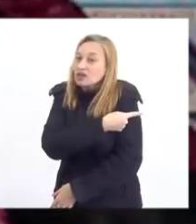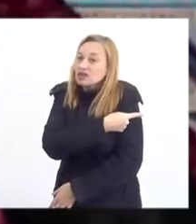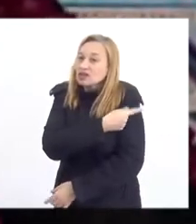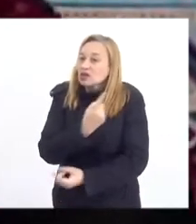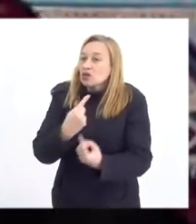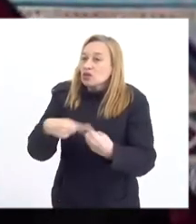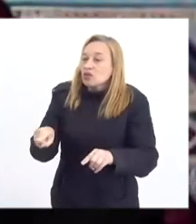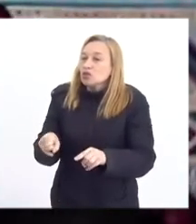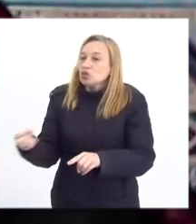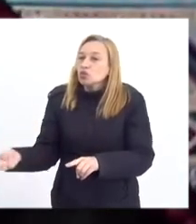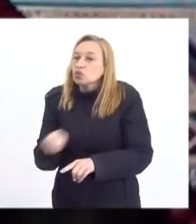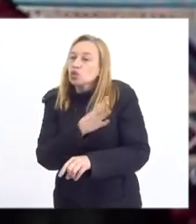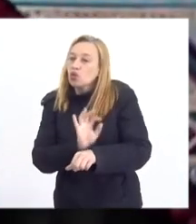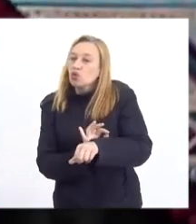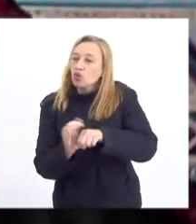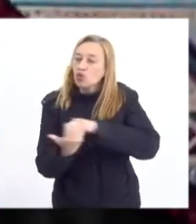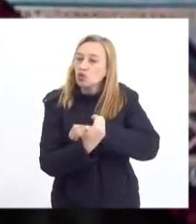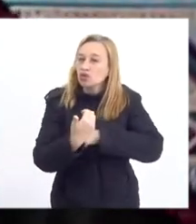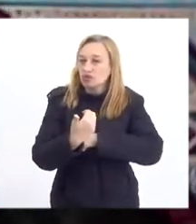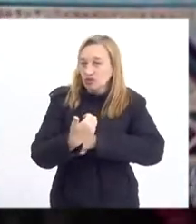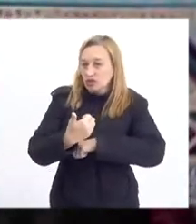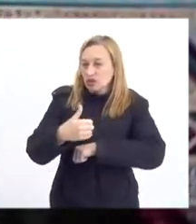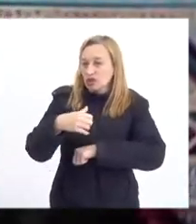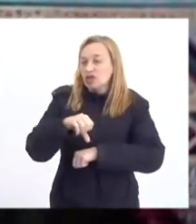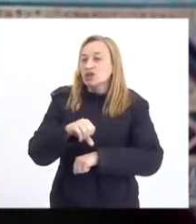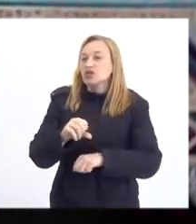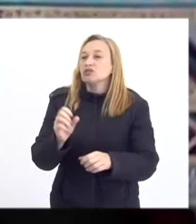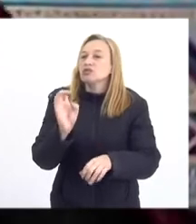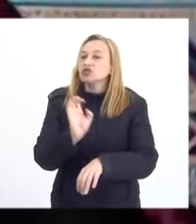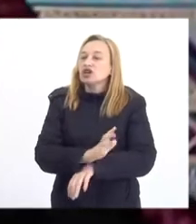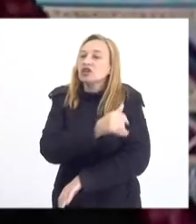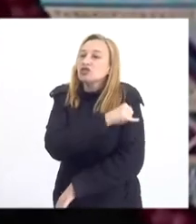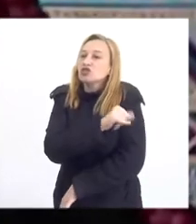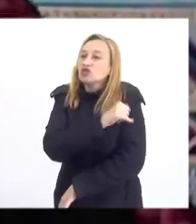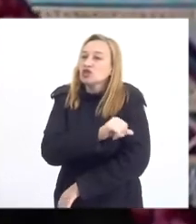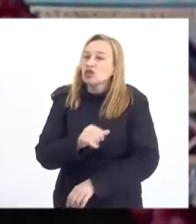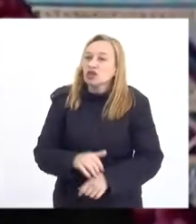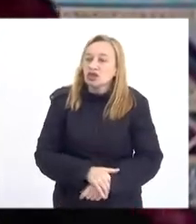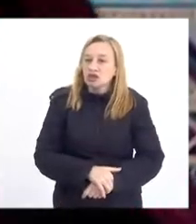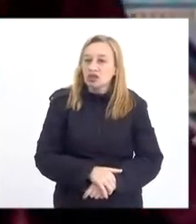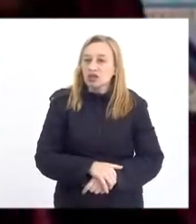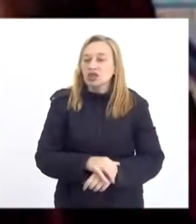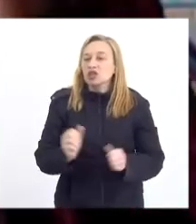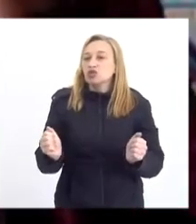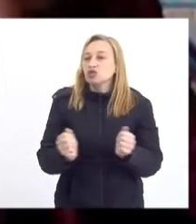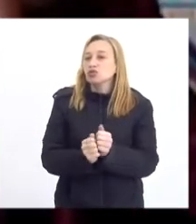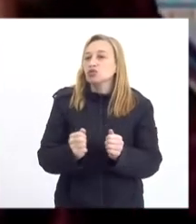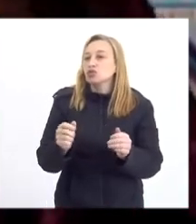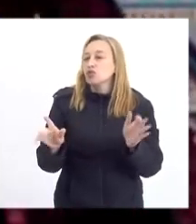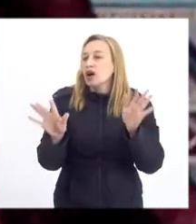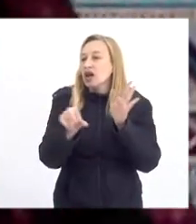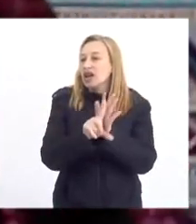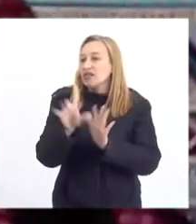contra o novo coronavírus no estado do Rio de Janeiro, em consonância com a lei federal, a